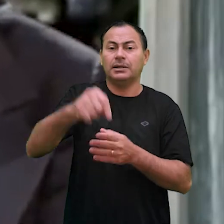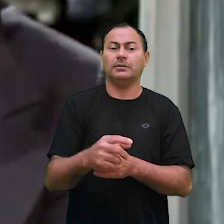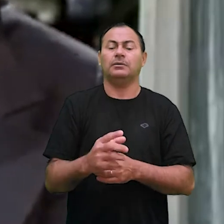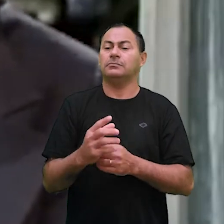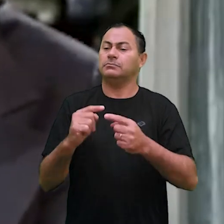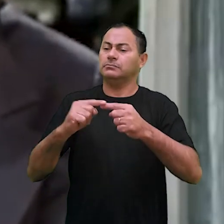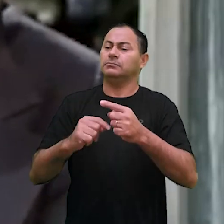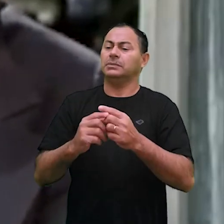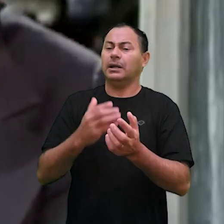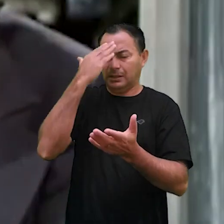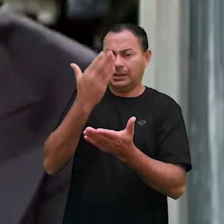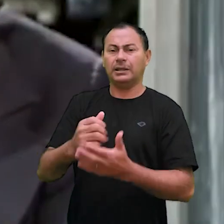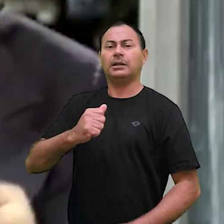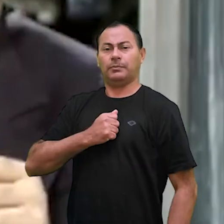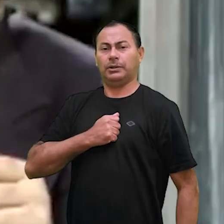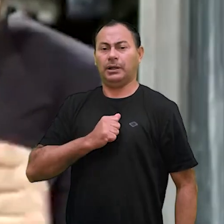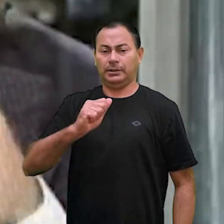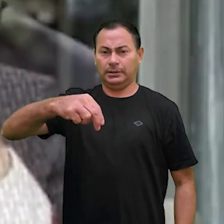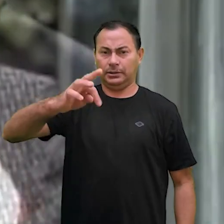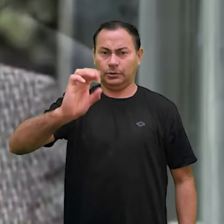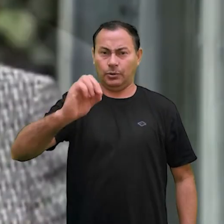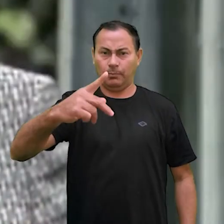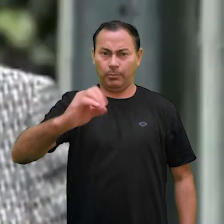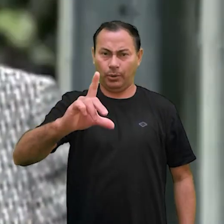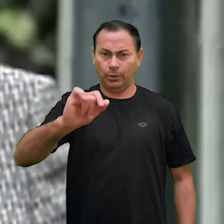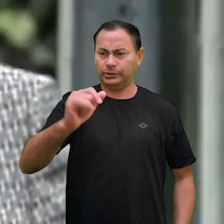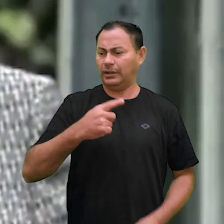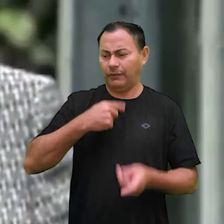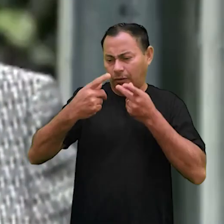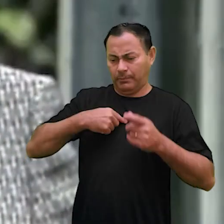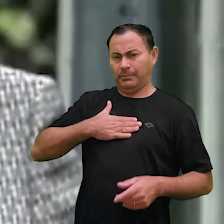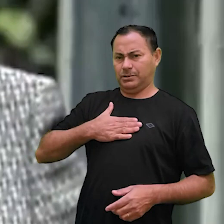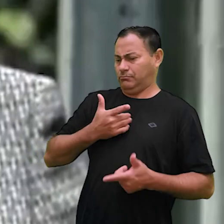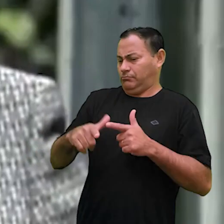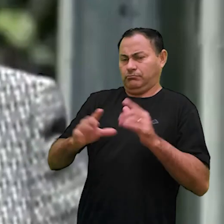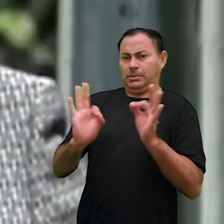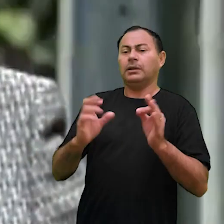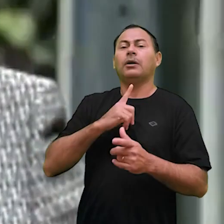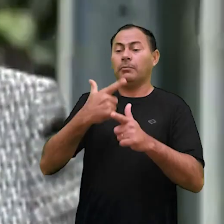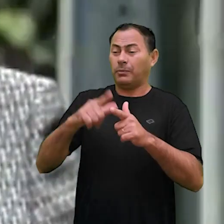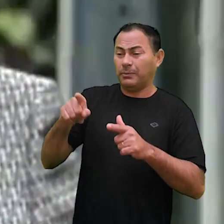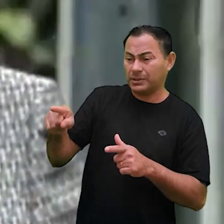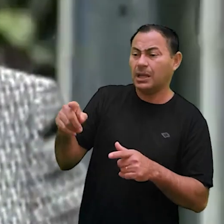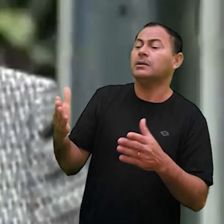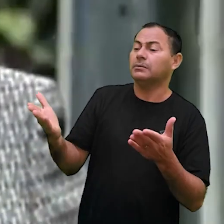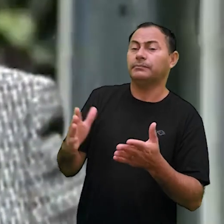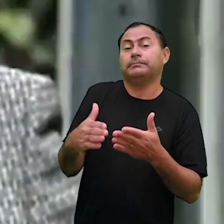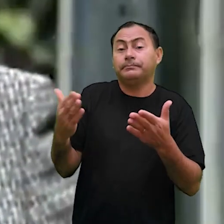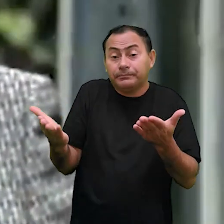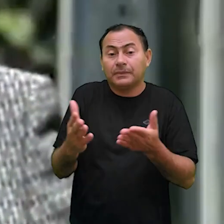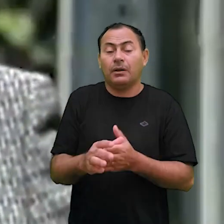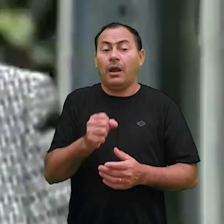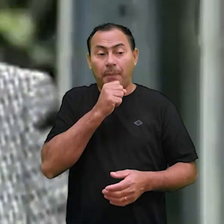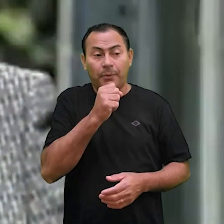que a Bíblia diz, sendo o senhor formado em antropologia? Ele respondeu, olha, para mim não há problema algum. Existe um